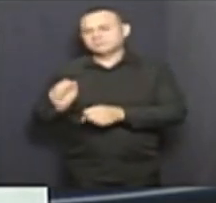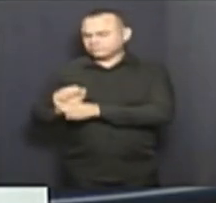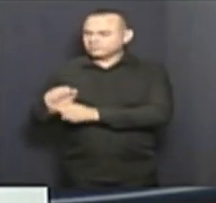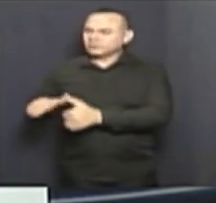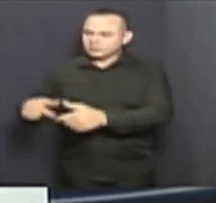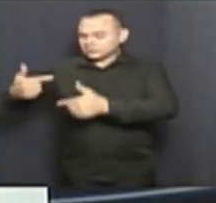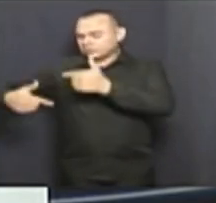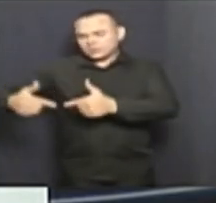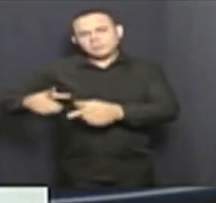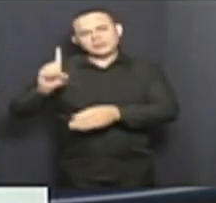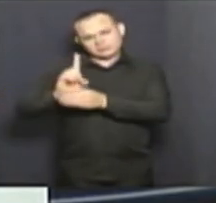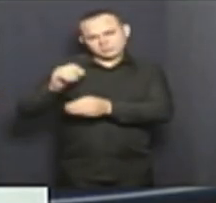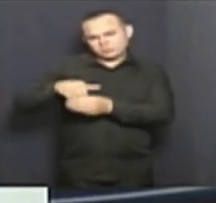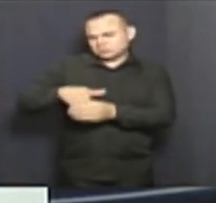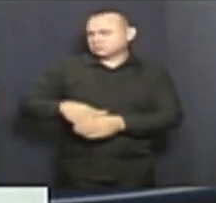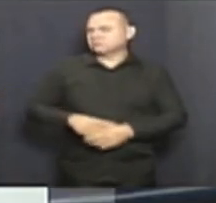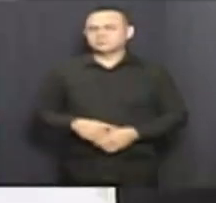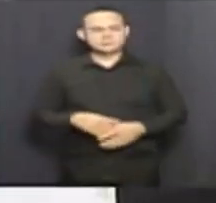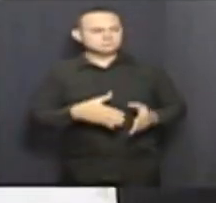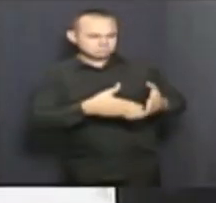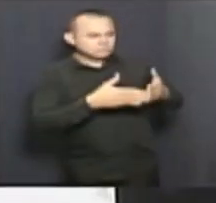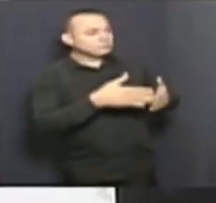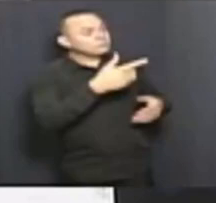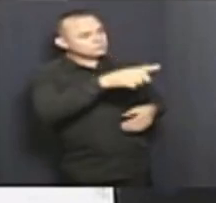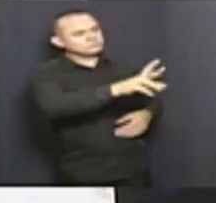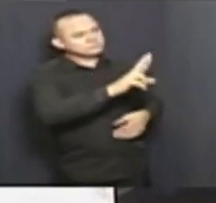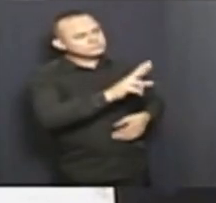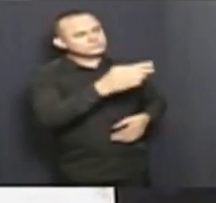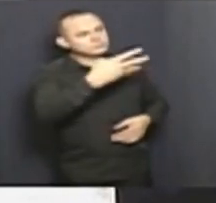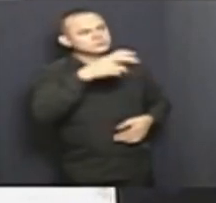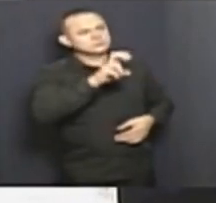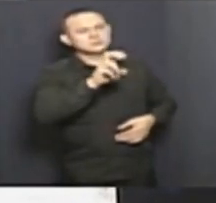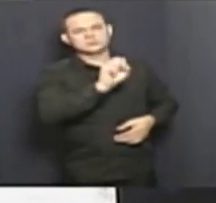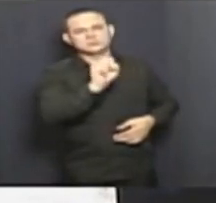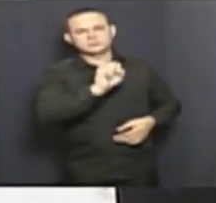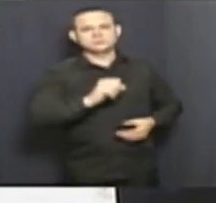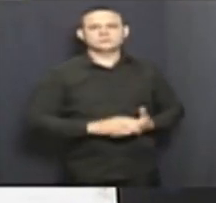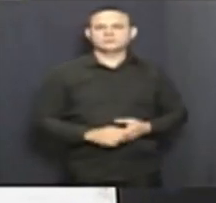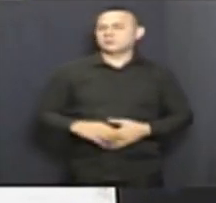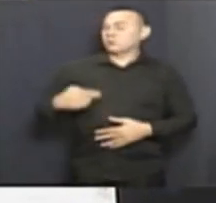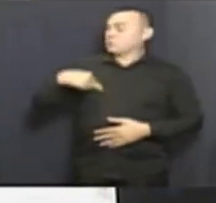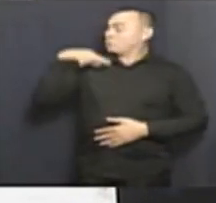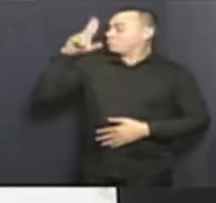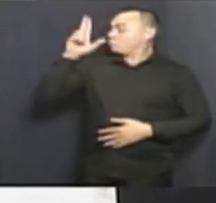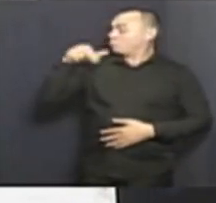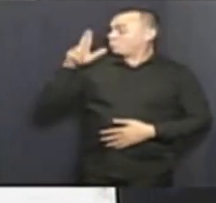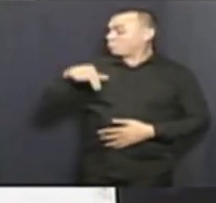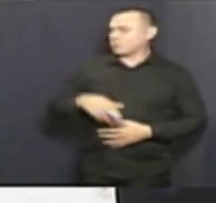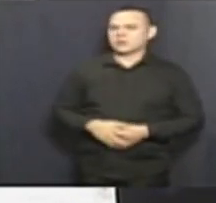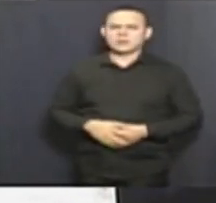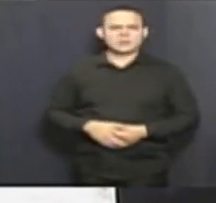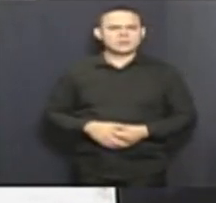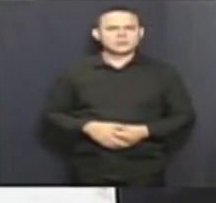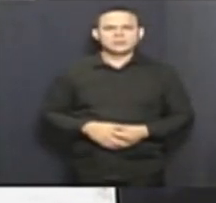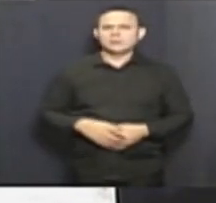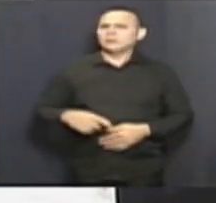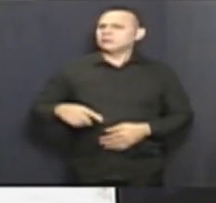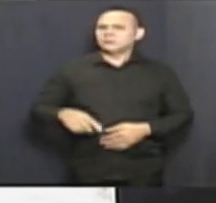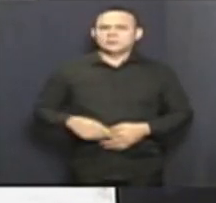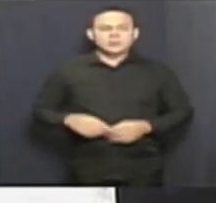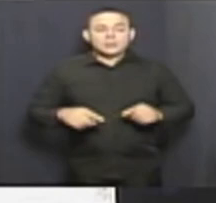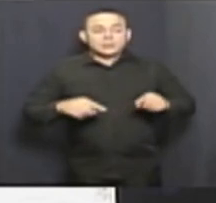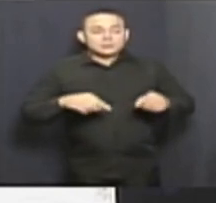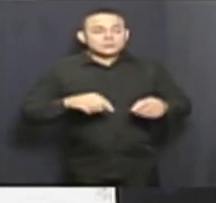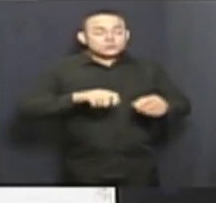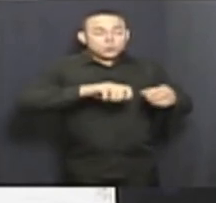por favor 45 segundos o rapper candidato nunca jamais foi desviar dinheiro de dentro de copos do